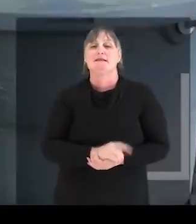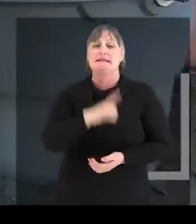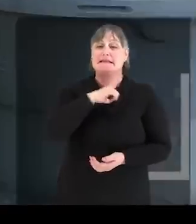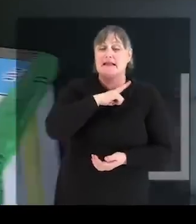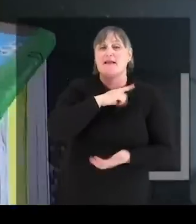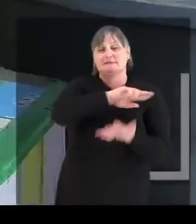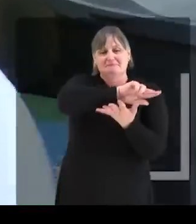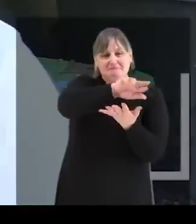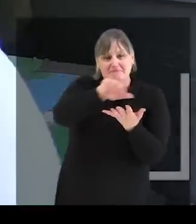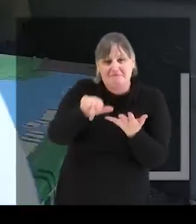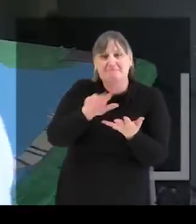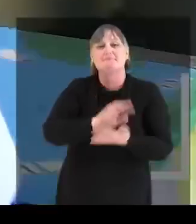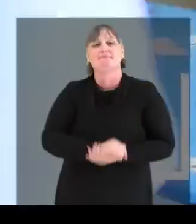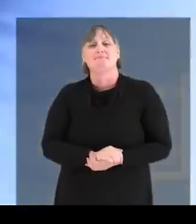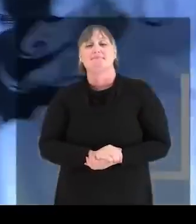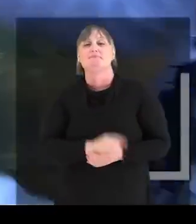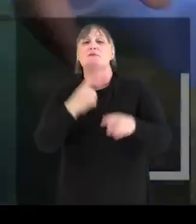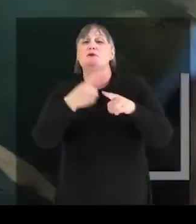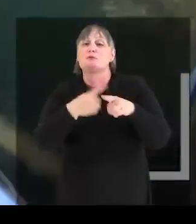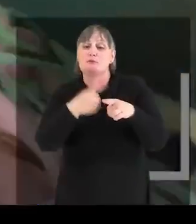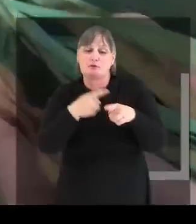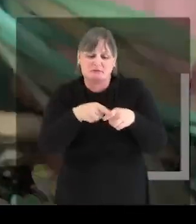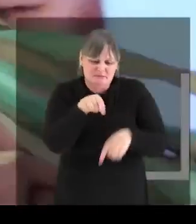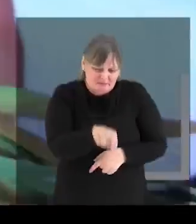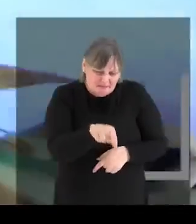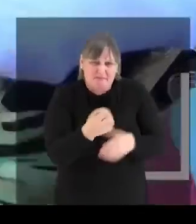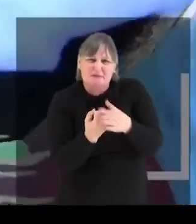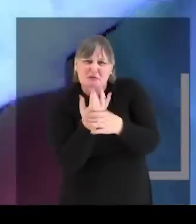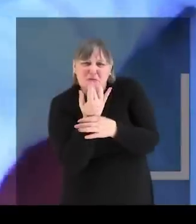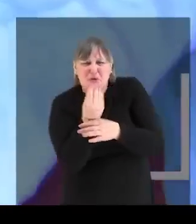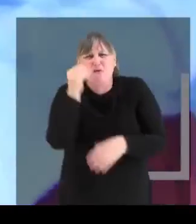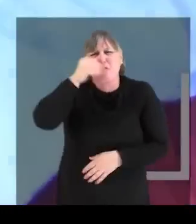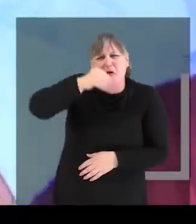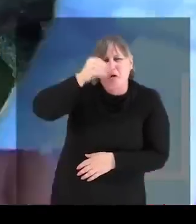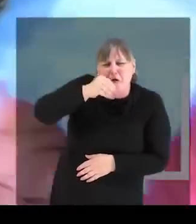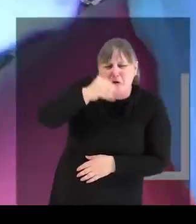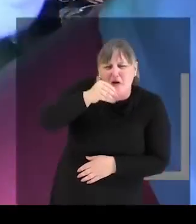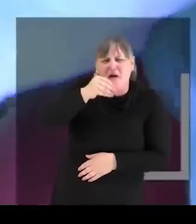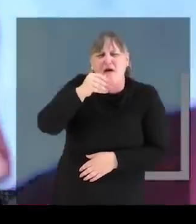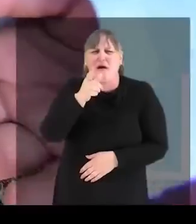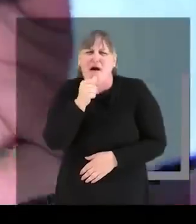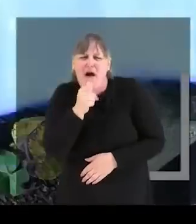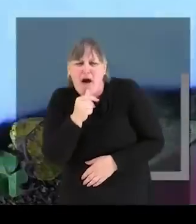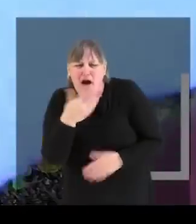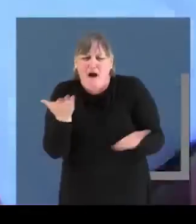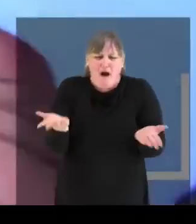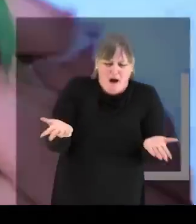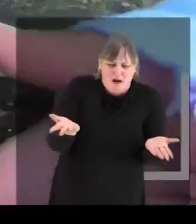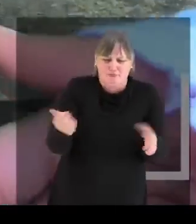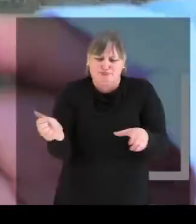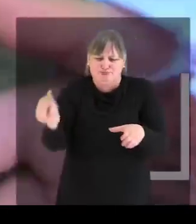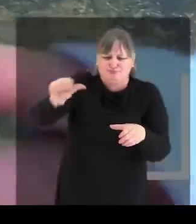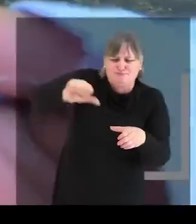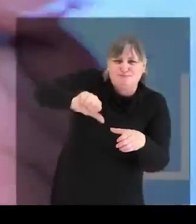Essa plantinha da horta. Porque ela tá muito... murcha? Sim, ela tá muito sem